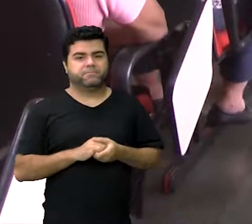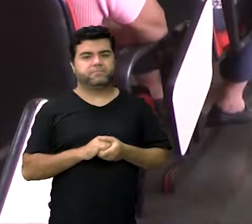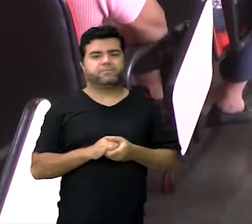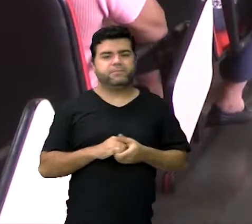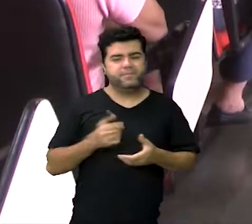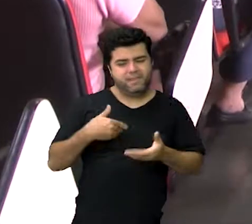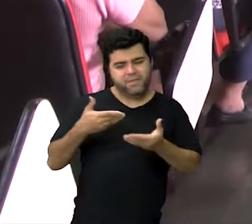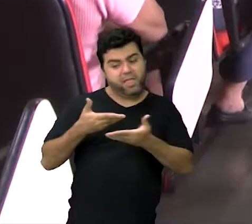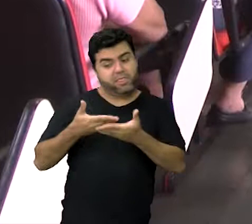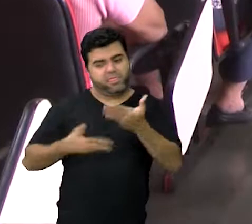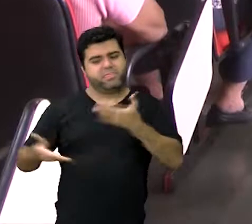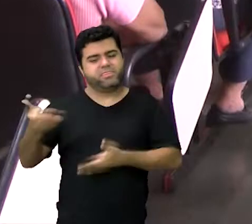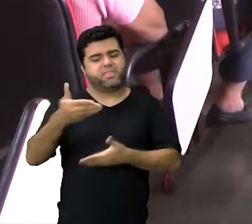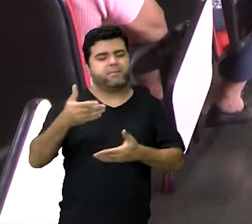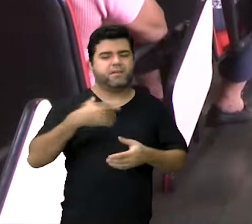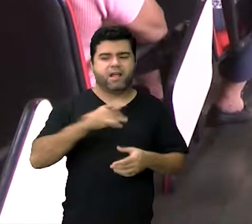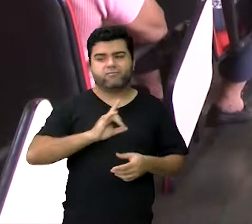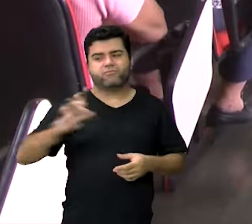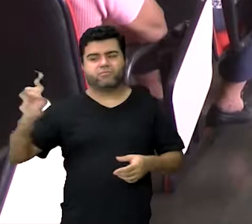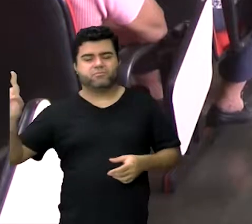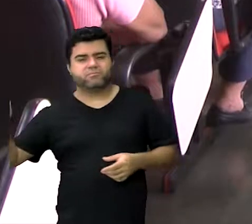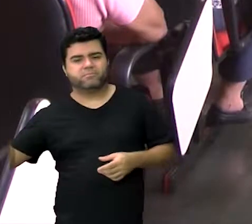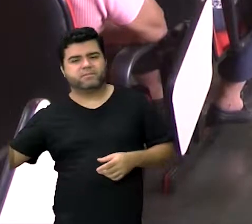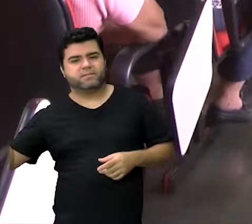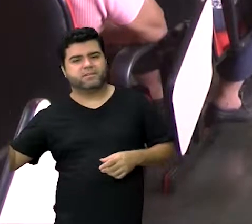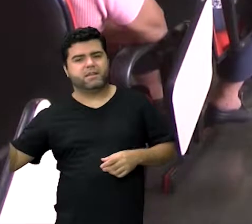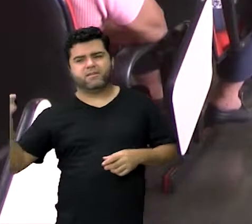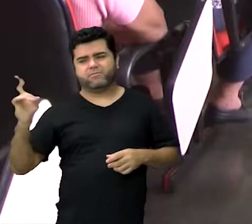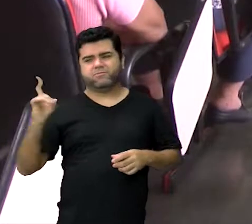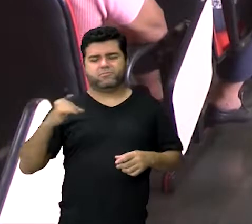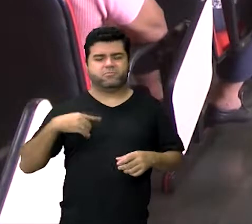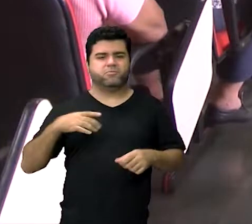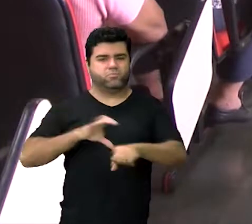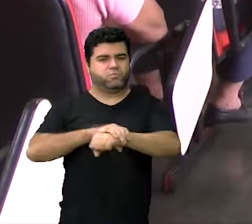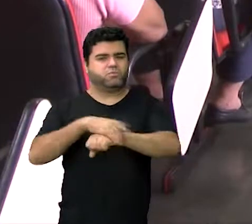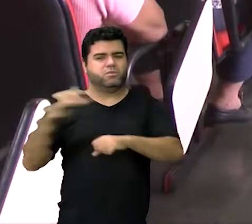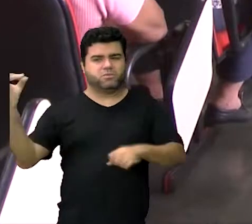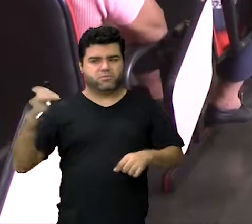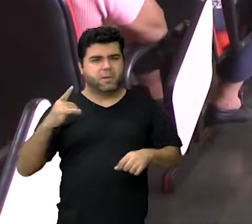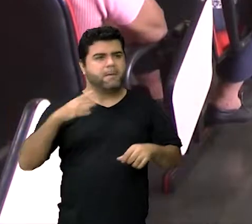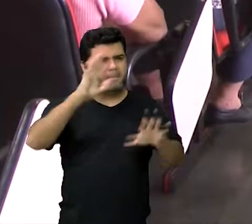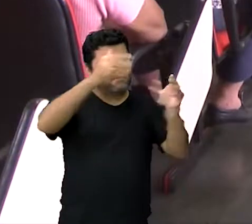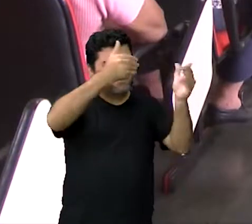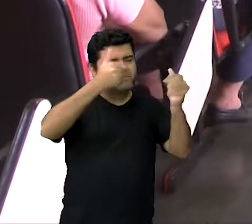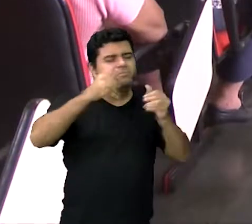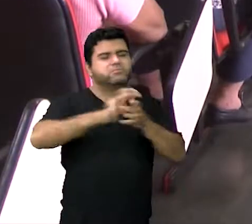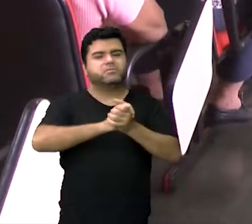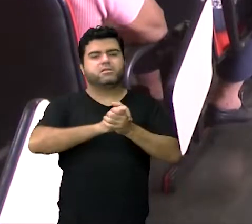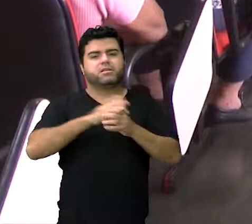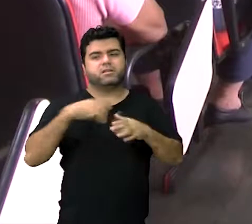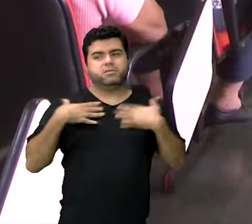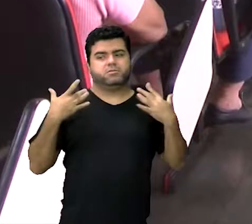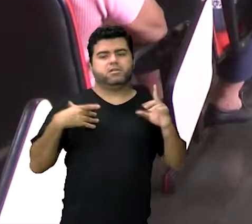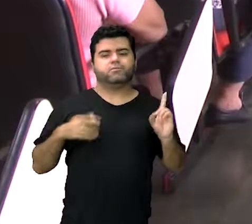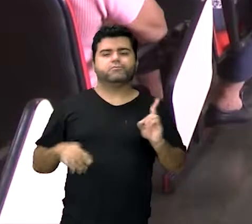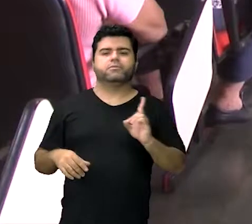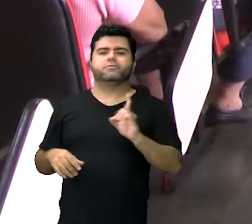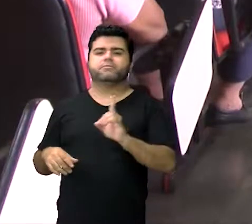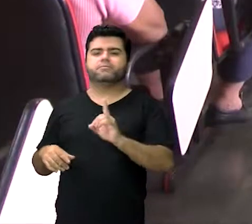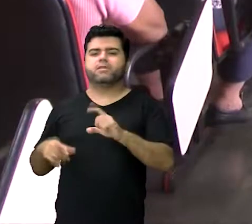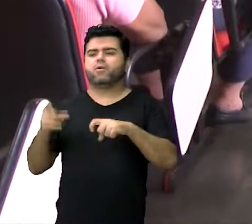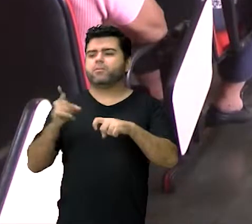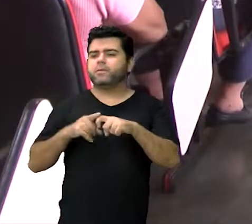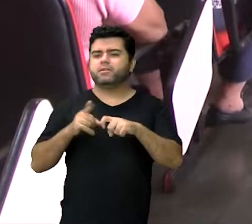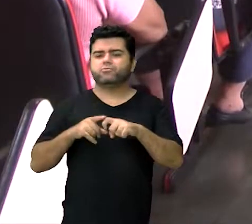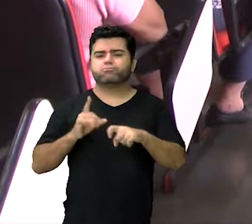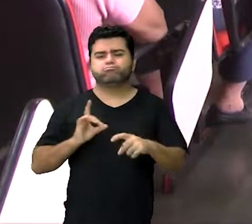a consulta dele. Ela entrou, voltou com o médico, segurança, todo mundo de dentro. Pode vir, mãe, pode, todo mundo assustado. Eu fui. O médico não chegava